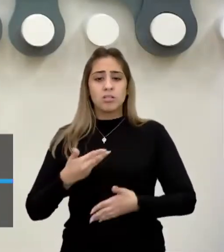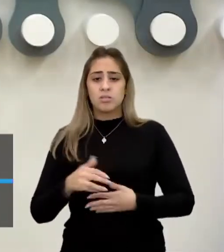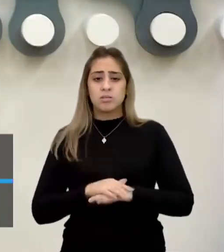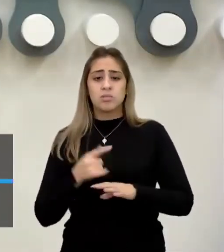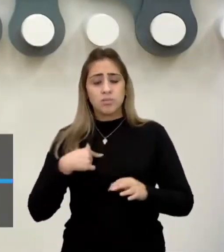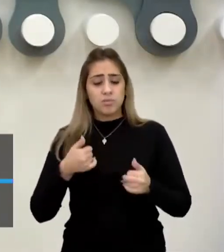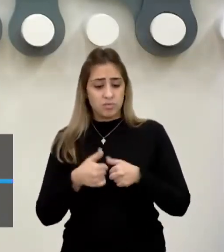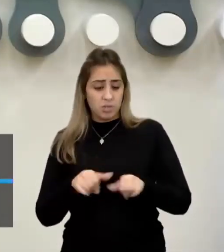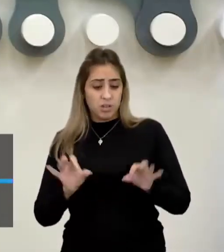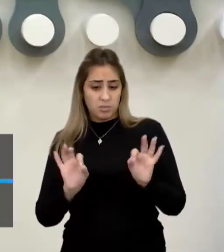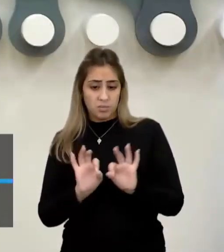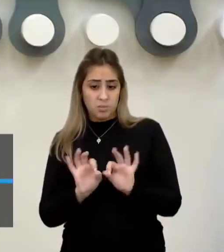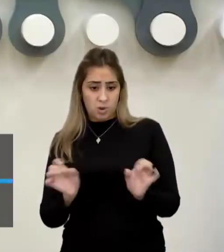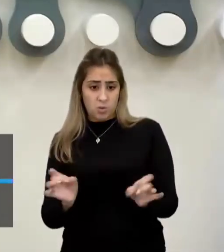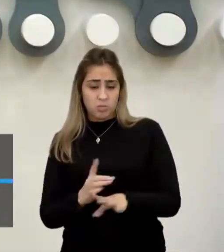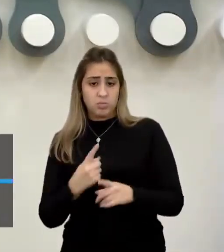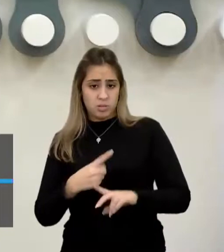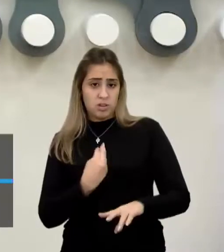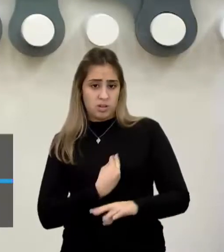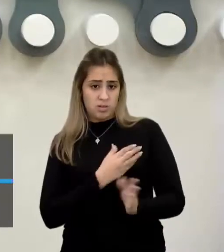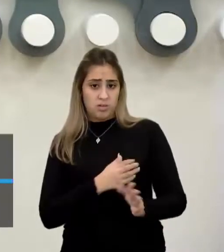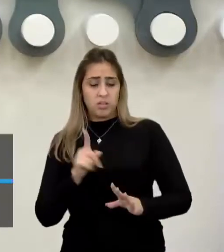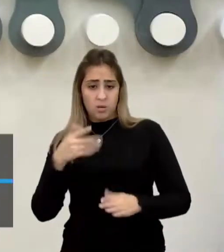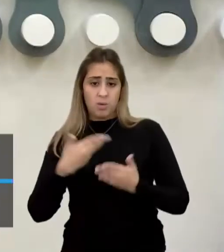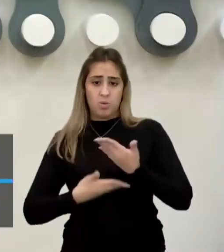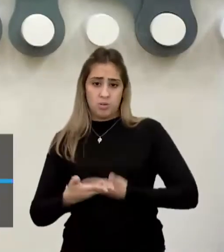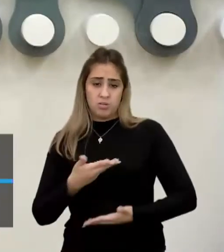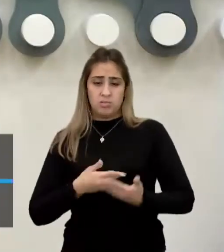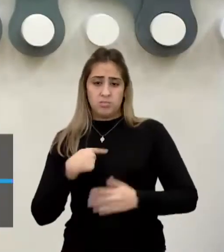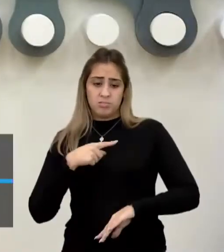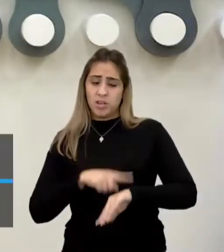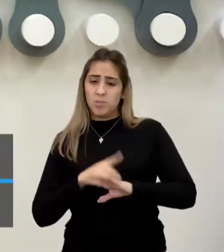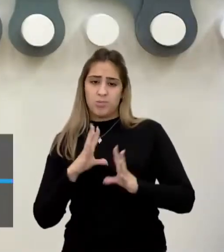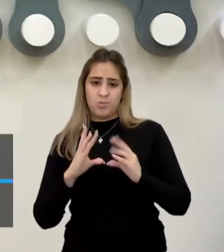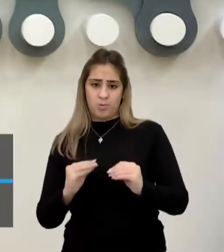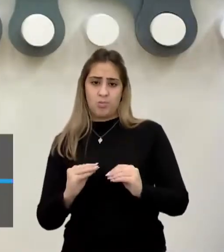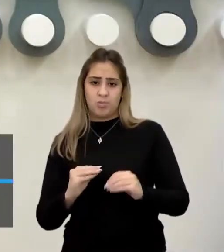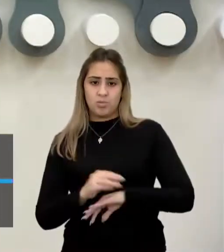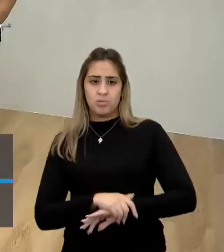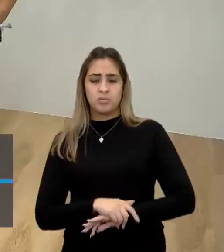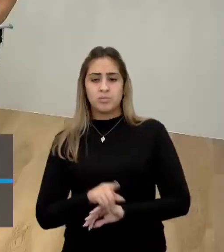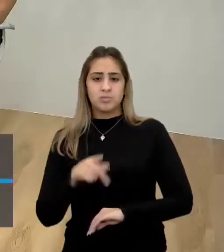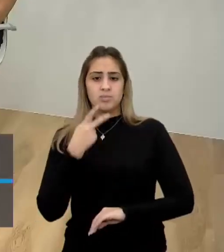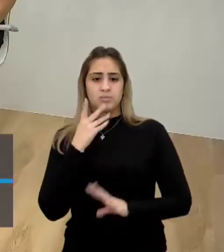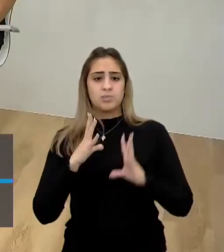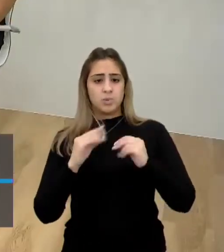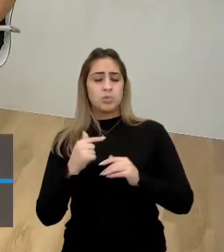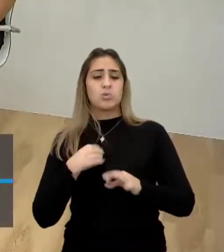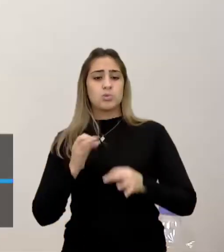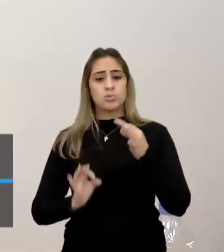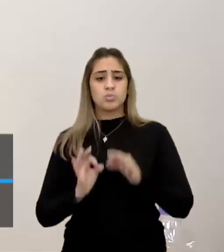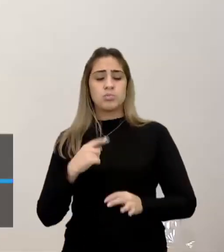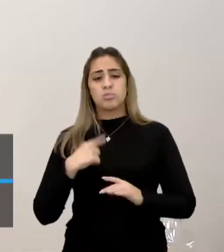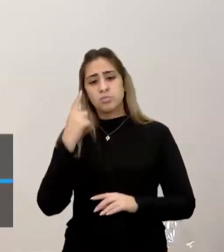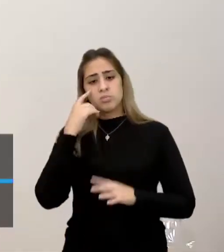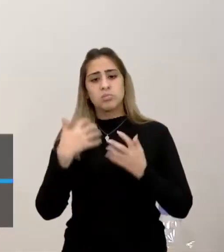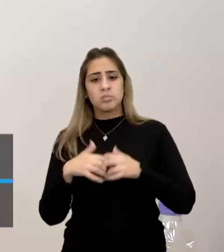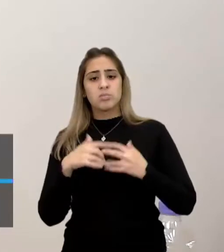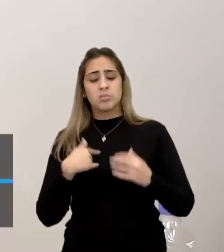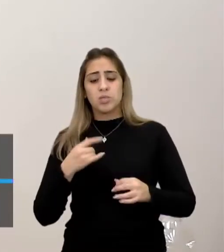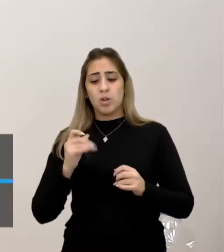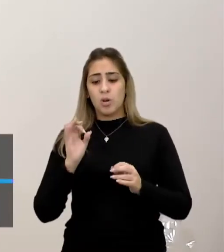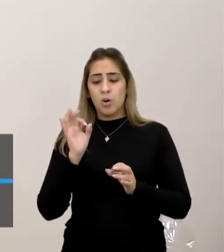fiquem prontos, porque na vida é uma atualização o tempo inteiro. Você falou agora do mundo jurídico, me veio em mente o oficial